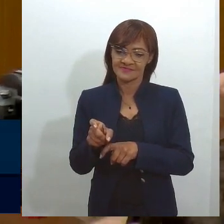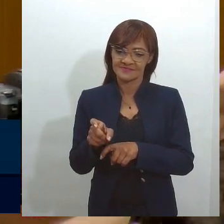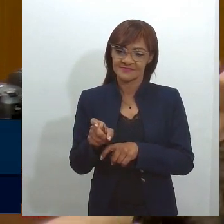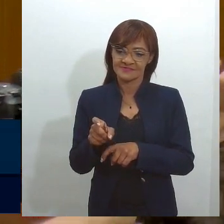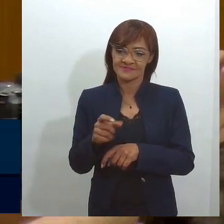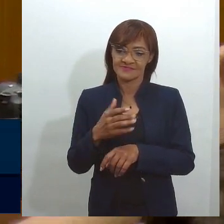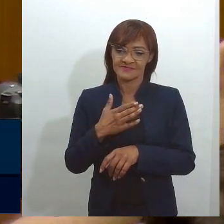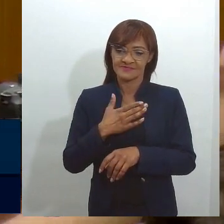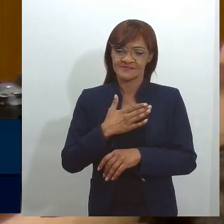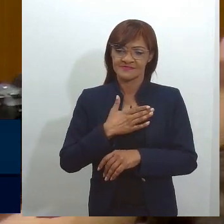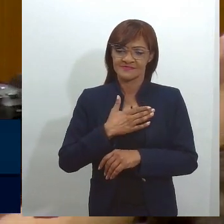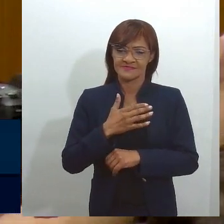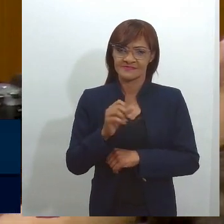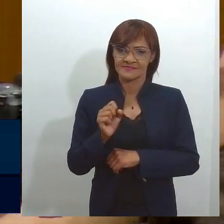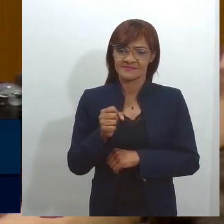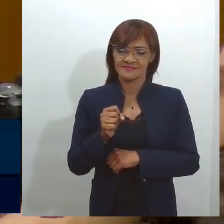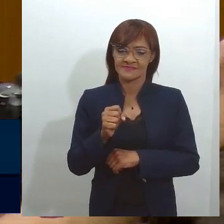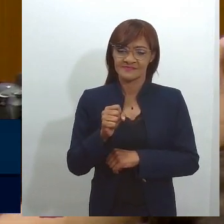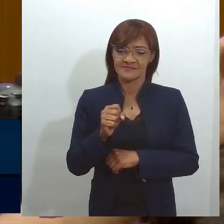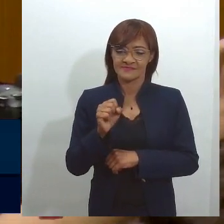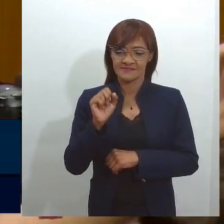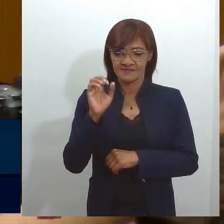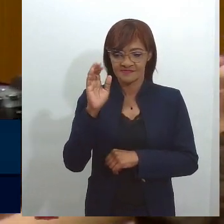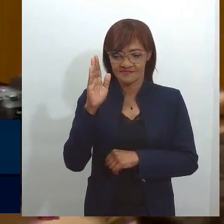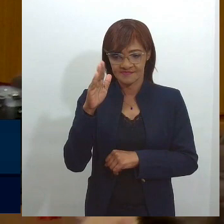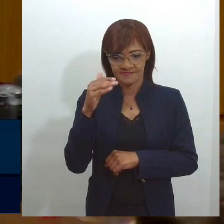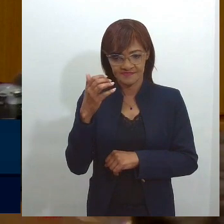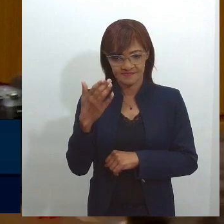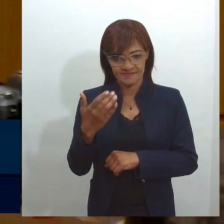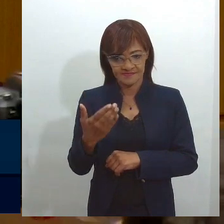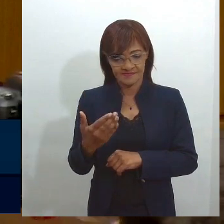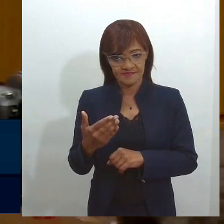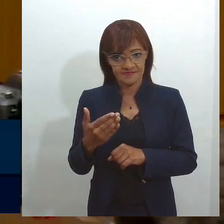fico extremamente feliz em